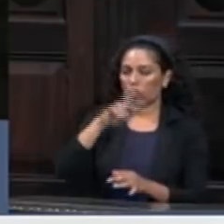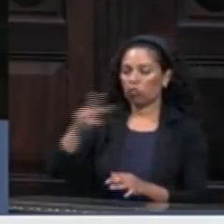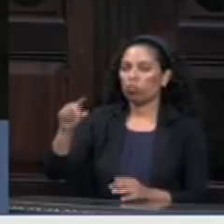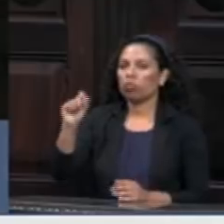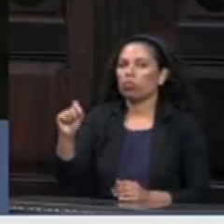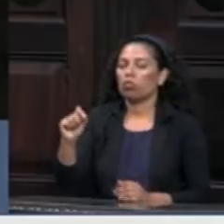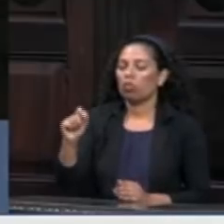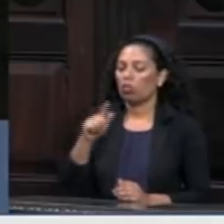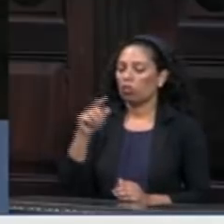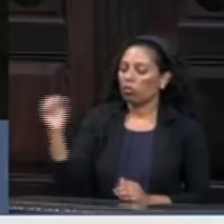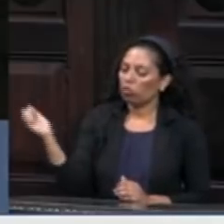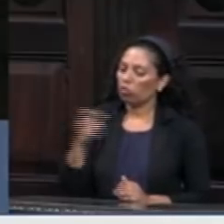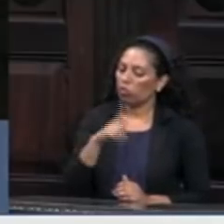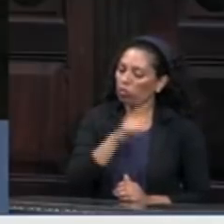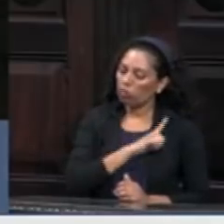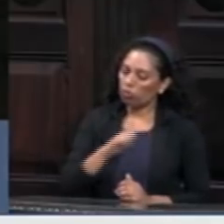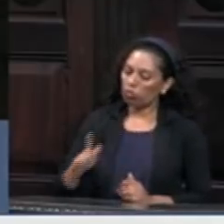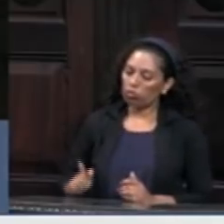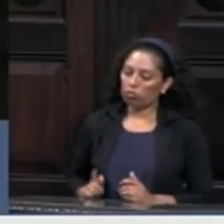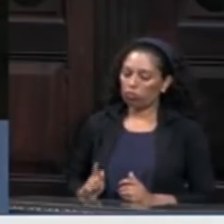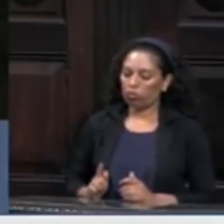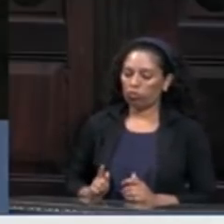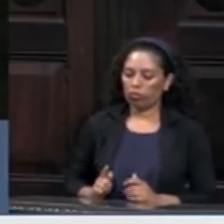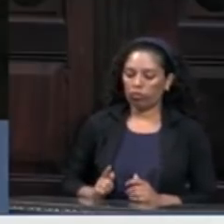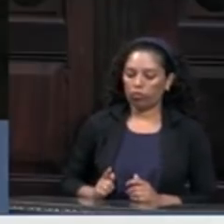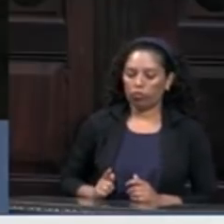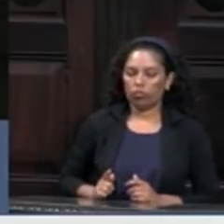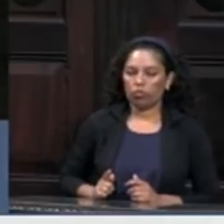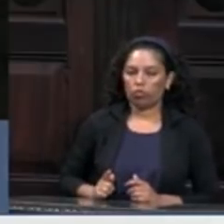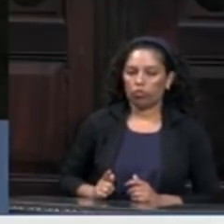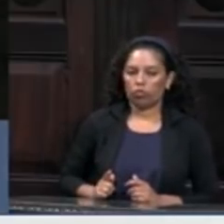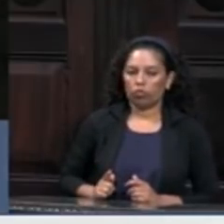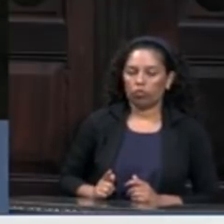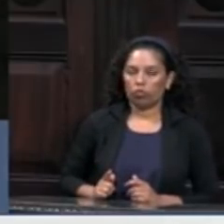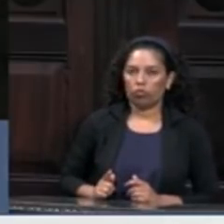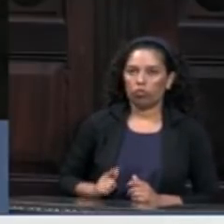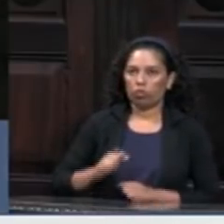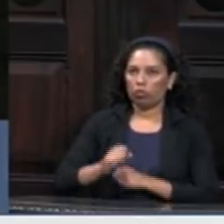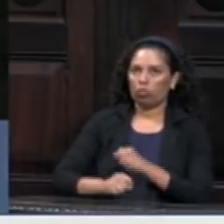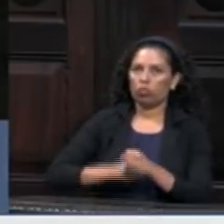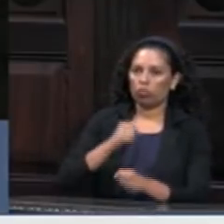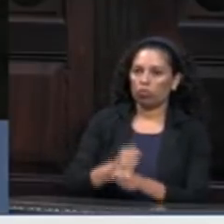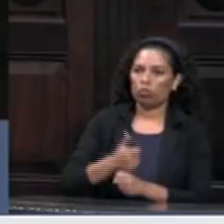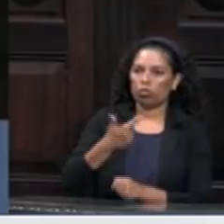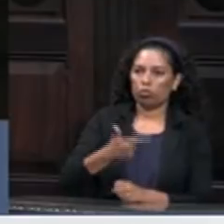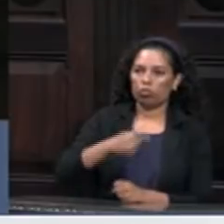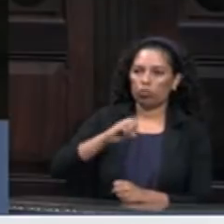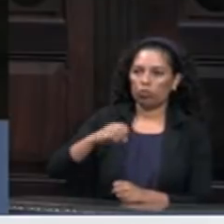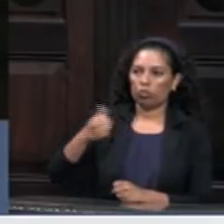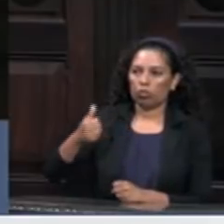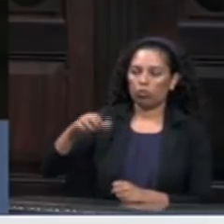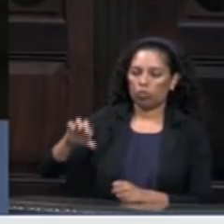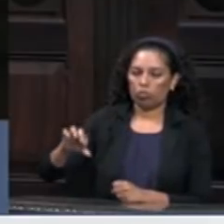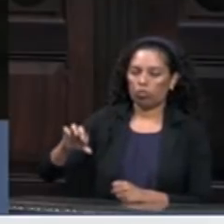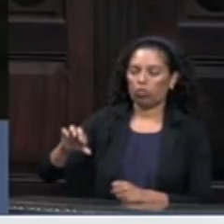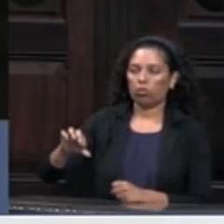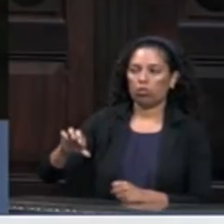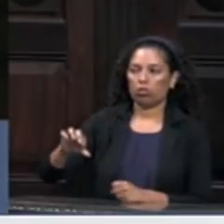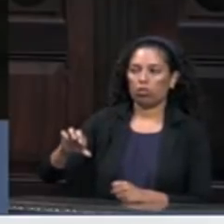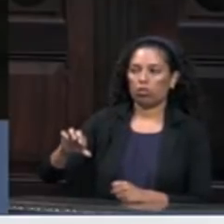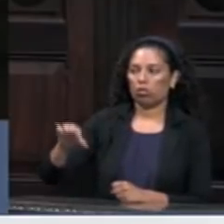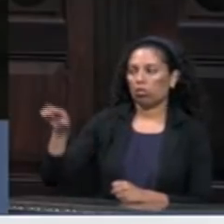retirar essas emendas, para o próximo ano, para que ele se